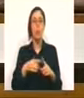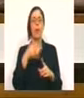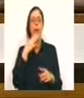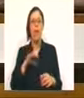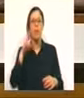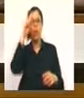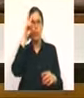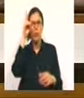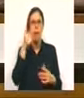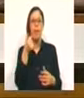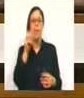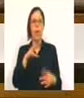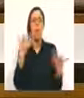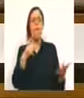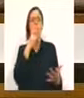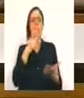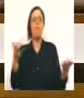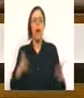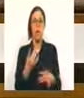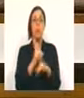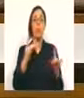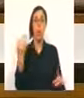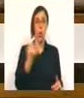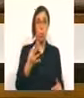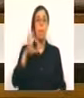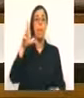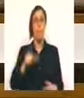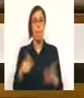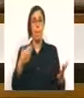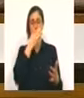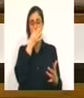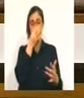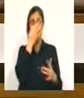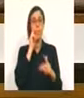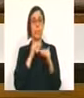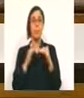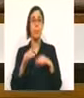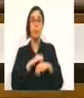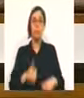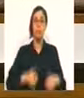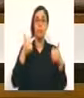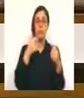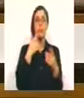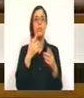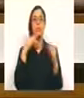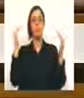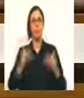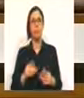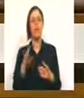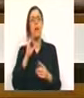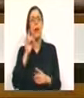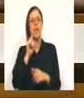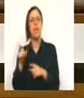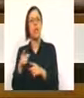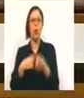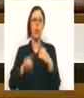Évora, Porto Alegre, Beja ou Faro? Porque é que o Porto e Lisboa, do ponto de vista da sustentabilidade urbana, da descarbonização, é mais